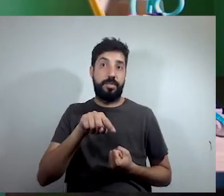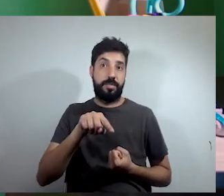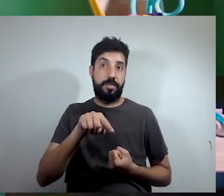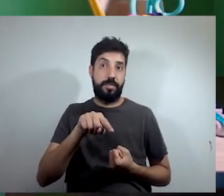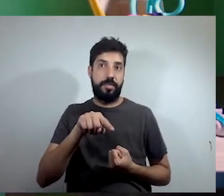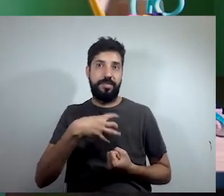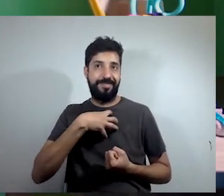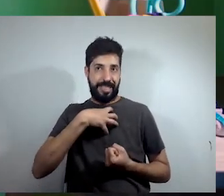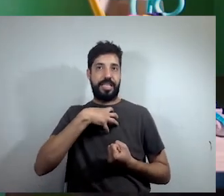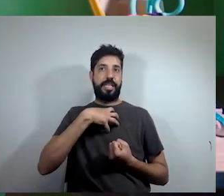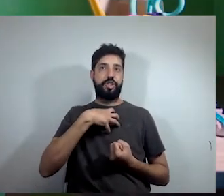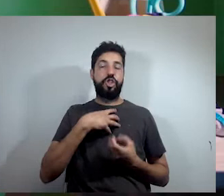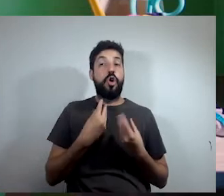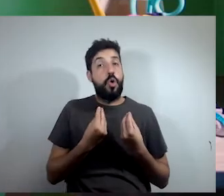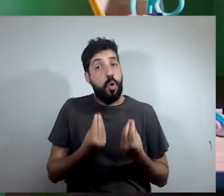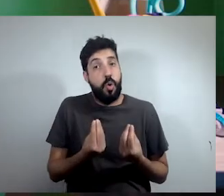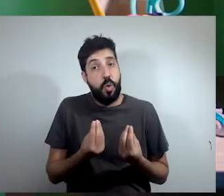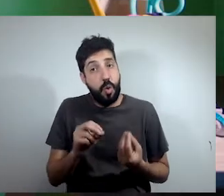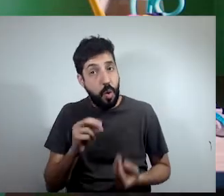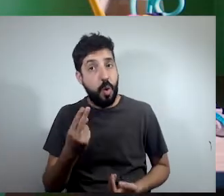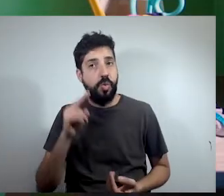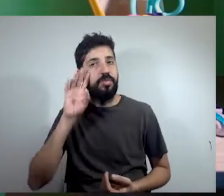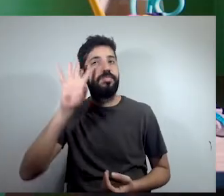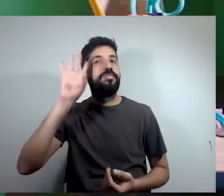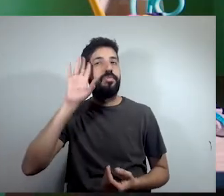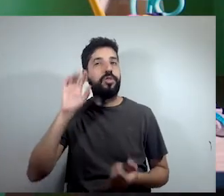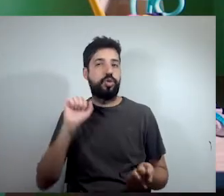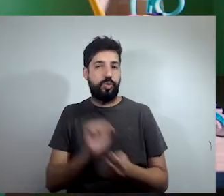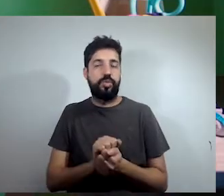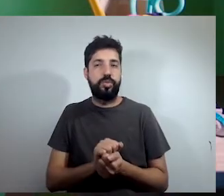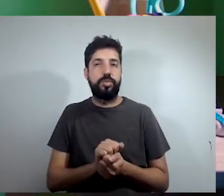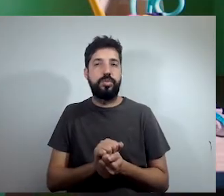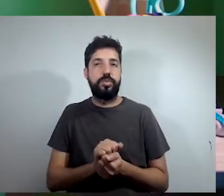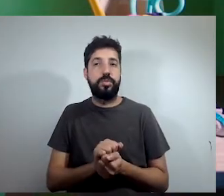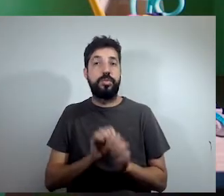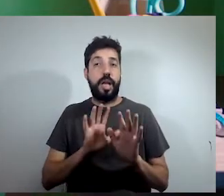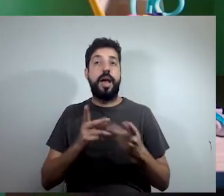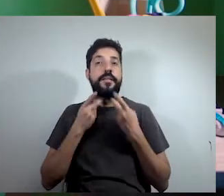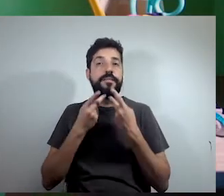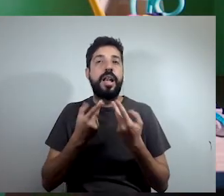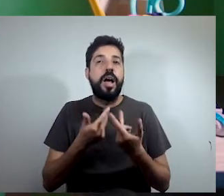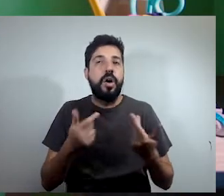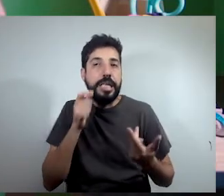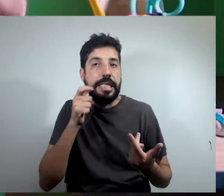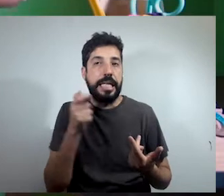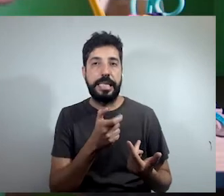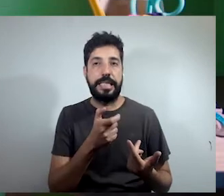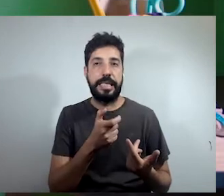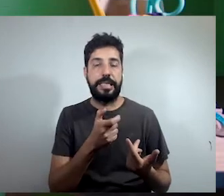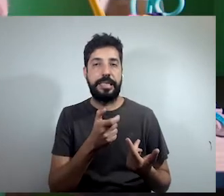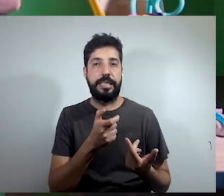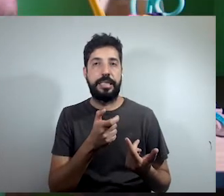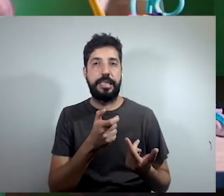aí sentindo ou refletindo junto comigo. Bom, vamos falar de uma coisa bem interessante quando se